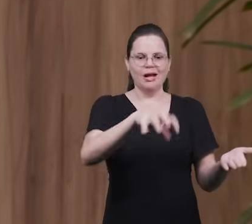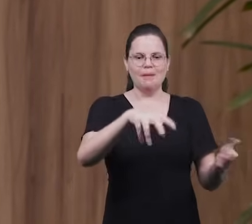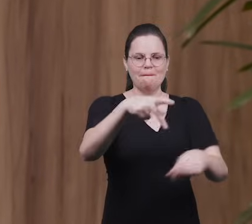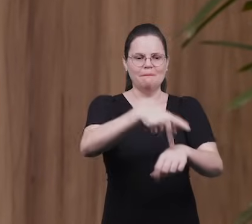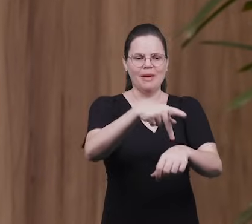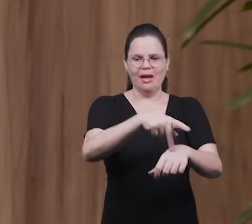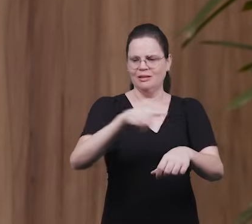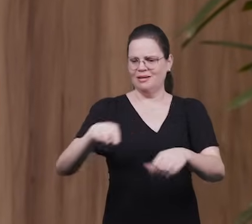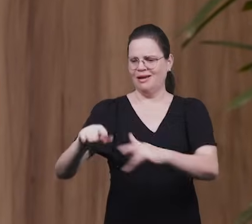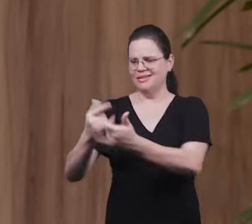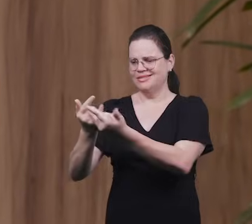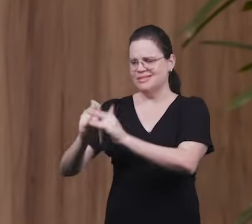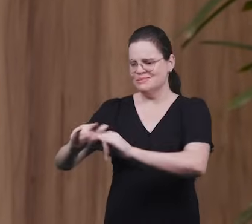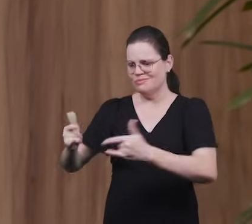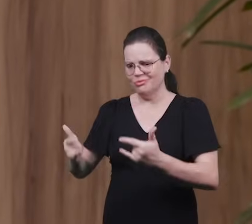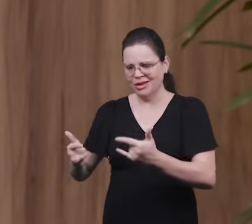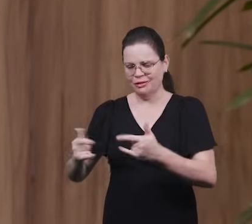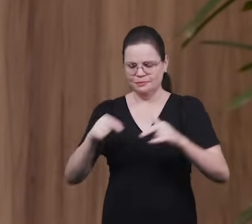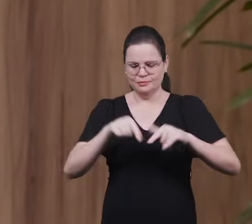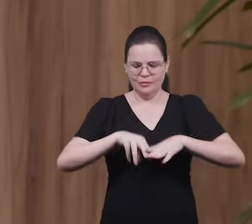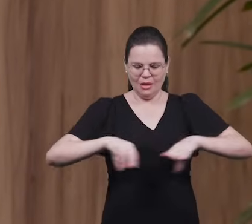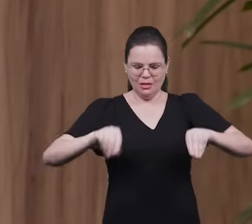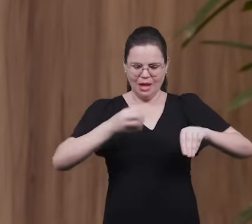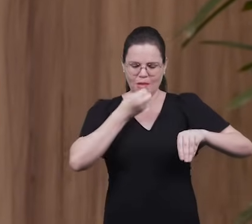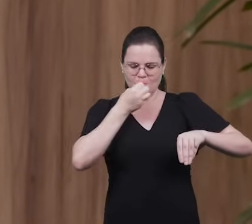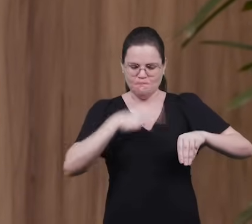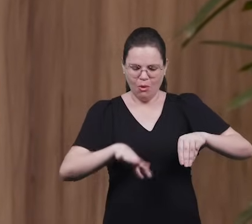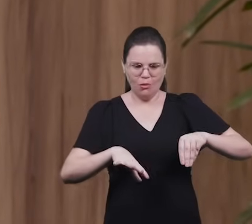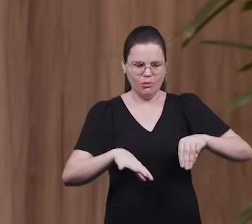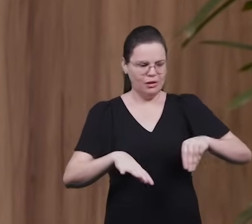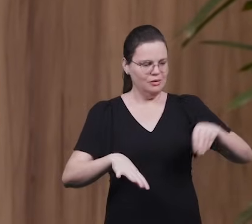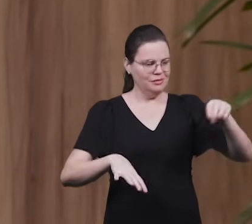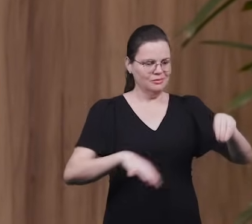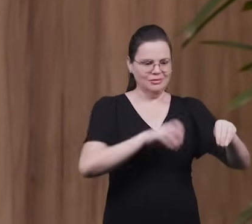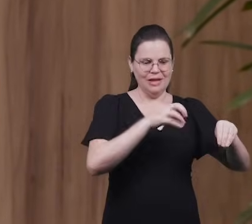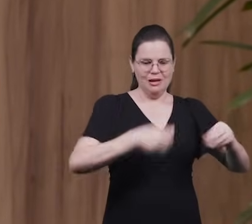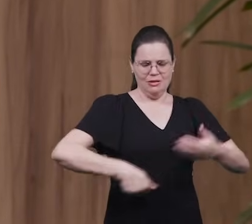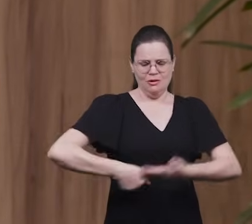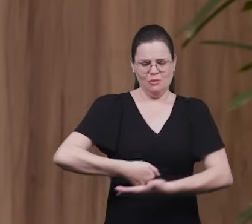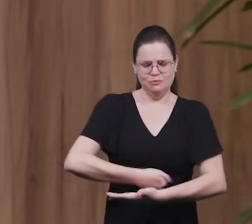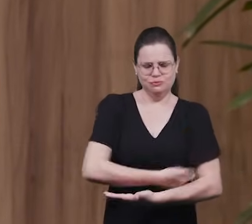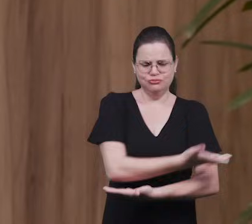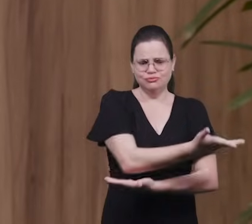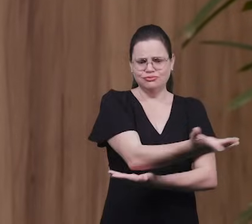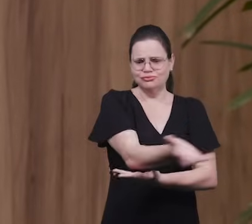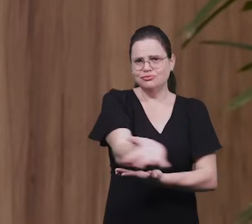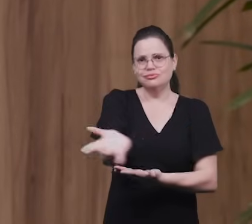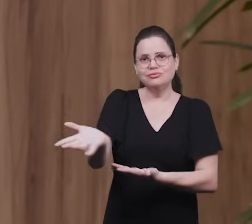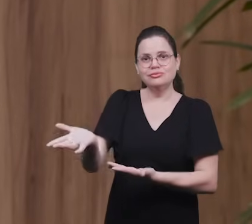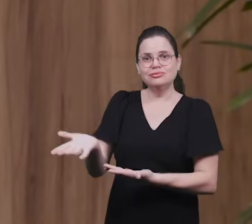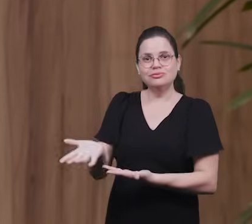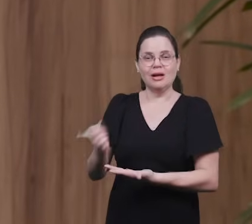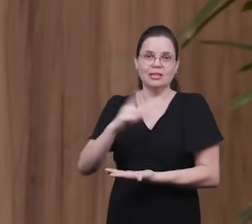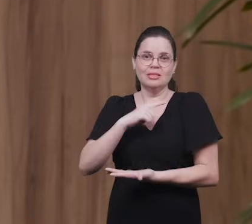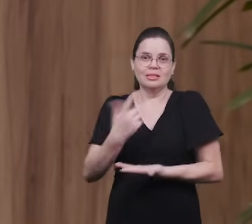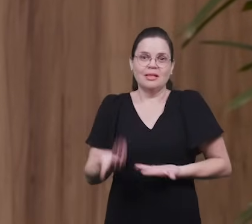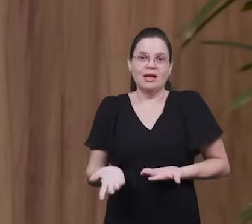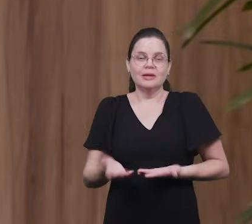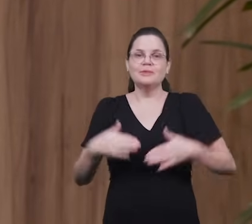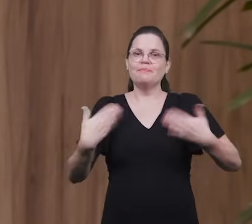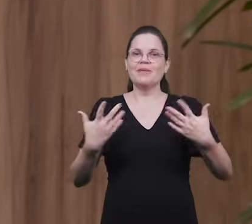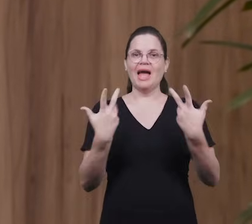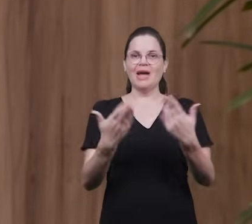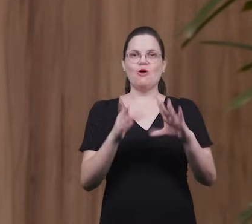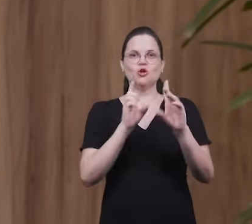entre os espinhos, mas também existe a semente que cai em boa terra. Então, a doutrina, quando foi estabelecida,